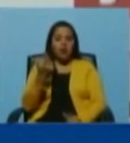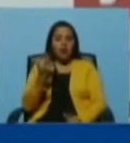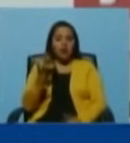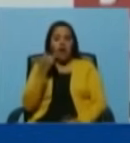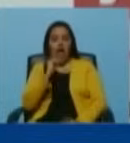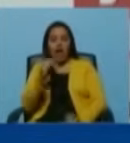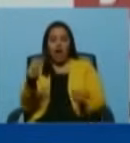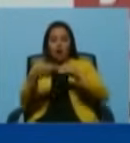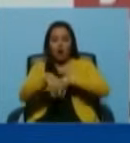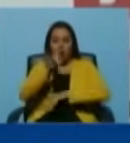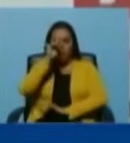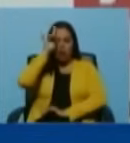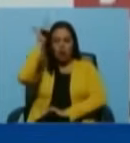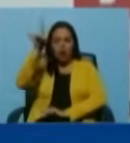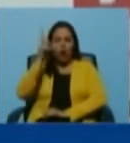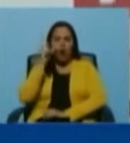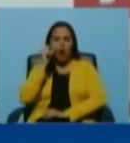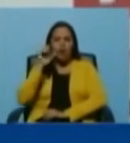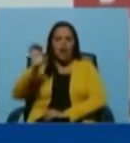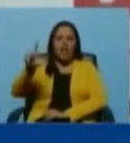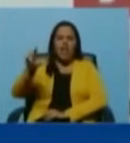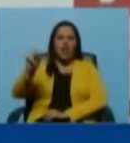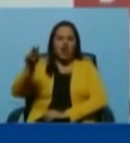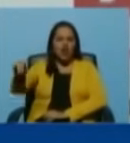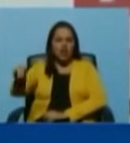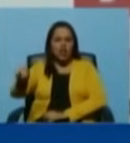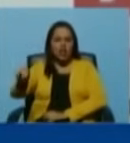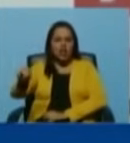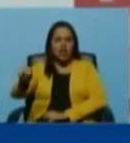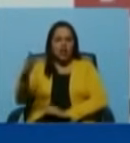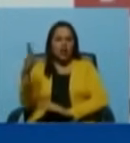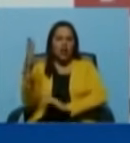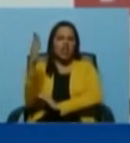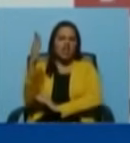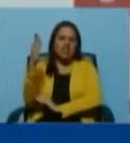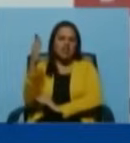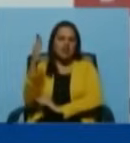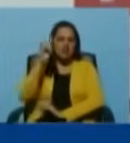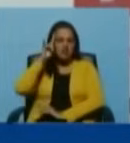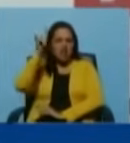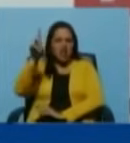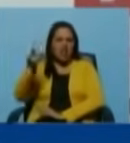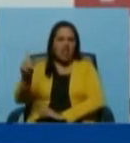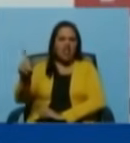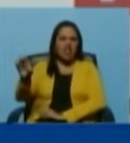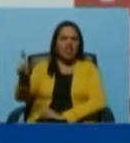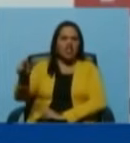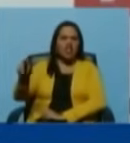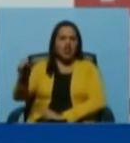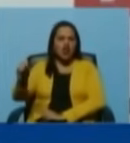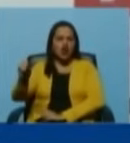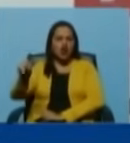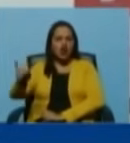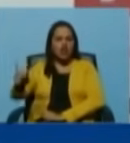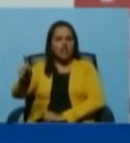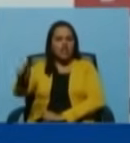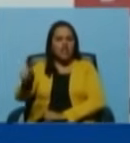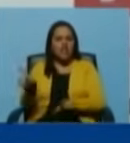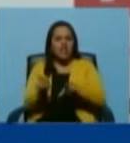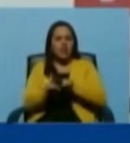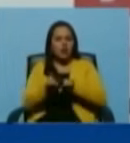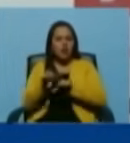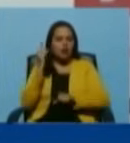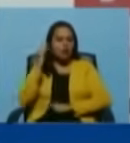internacional para assuntos internais, Celso Amorim, lá em Caracas, né? Não reconhece o processo eleitoral, mas também não reconhece a vitória do Maduro.